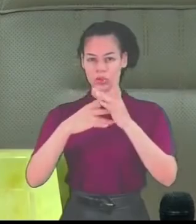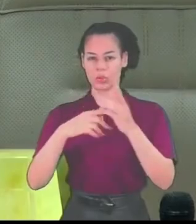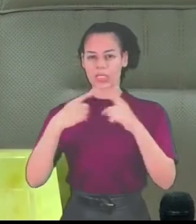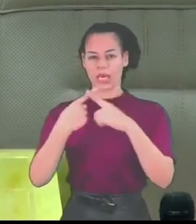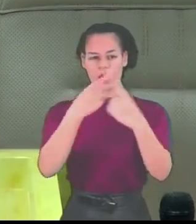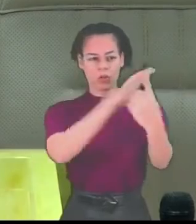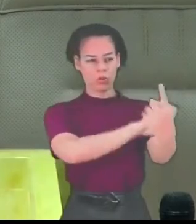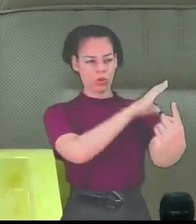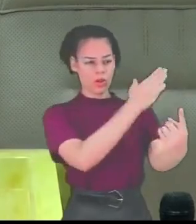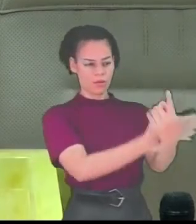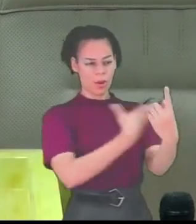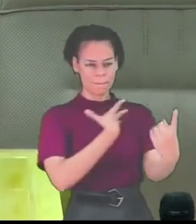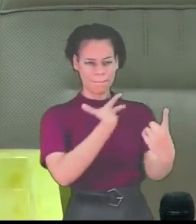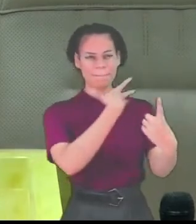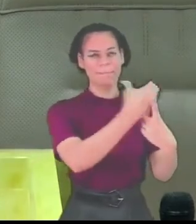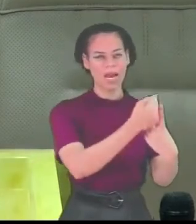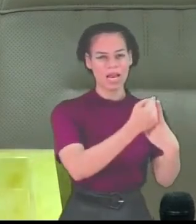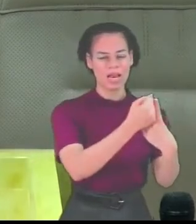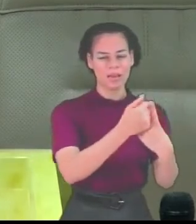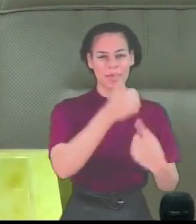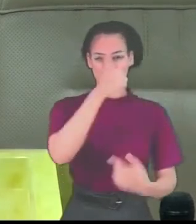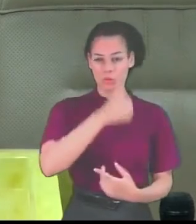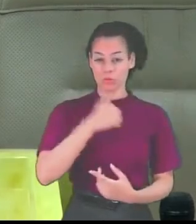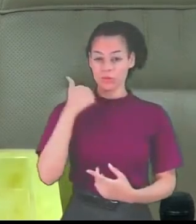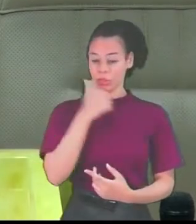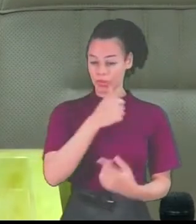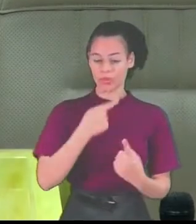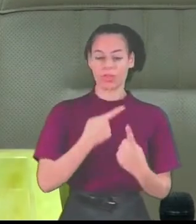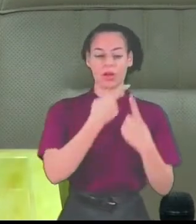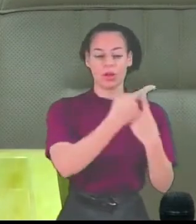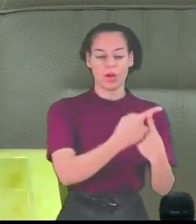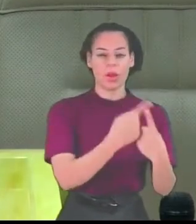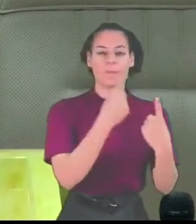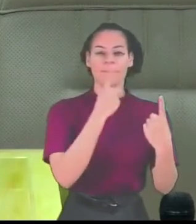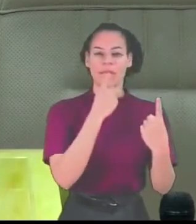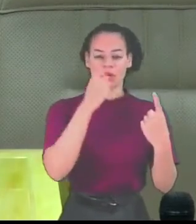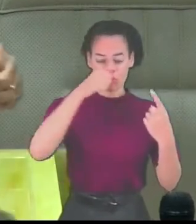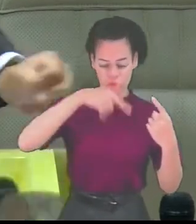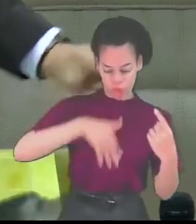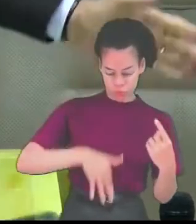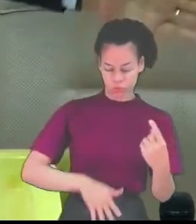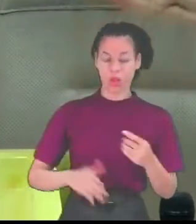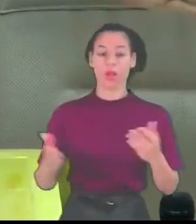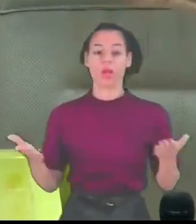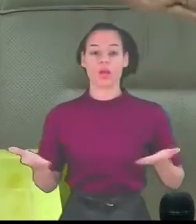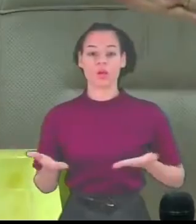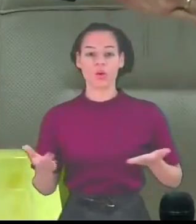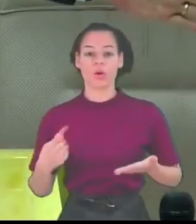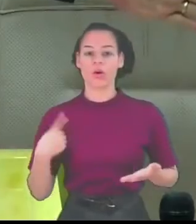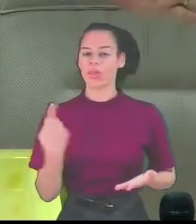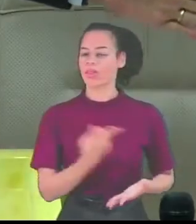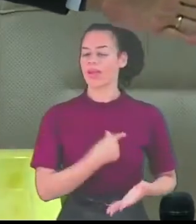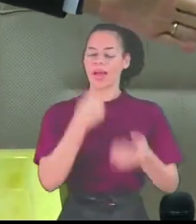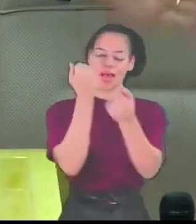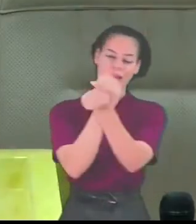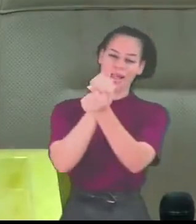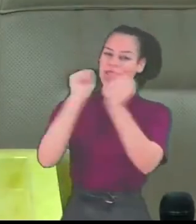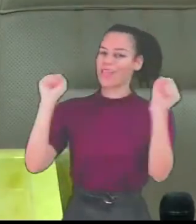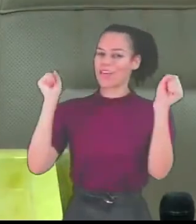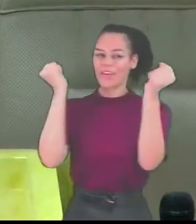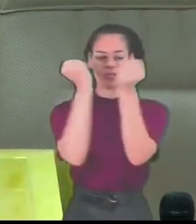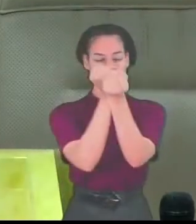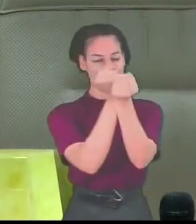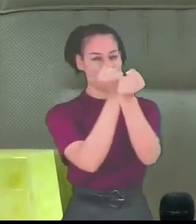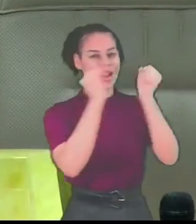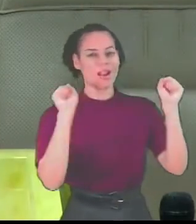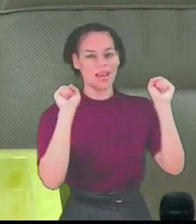pelo sacrifício da Cruz ti teu sangue derramado hoje nós somos livres livres